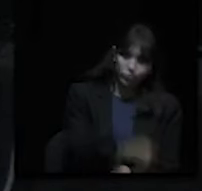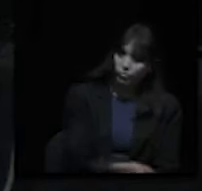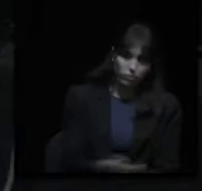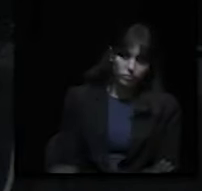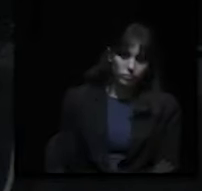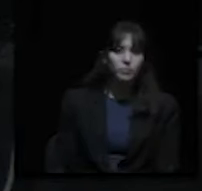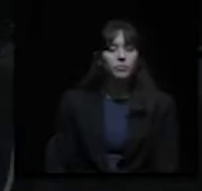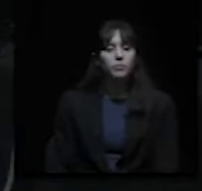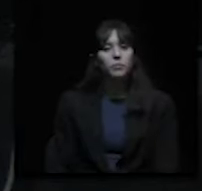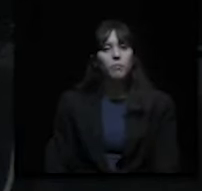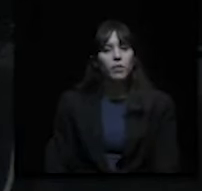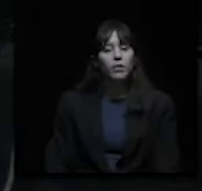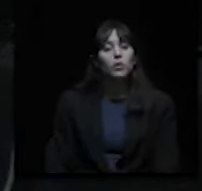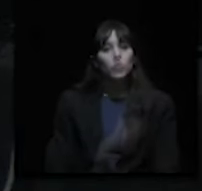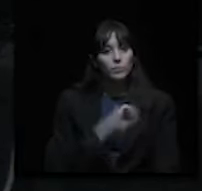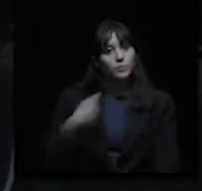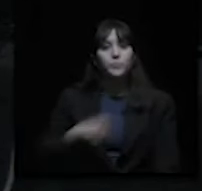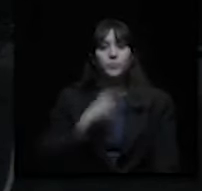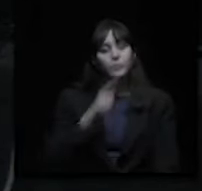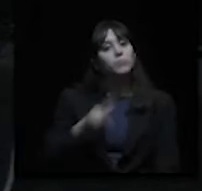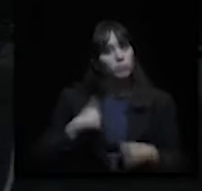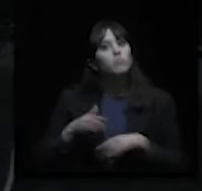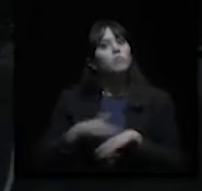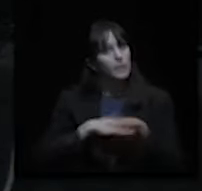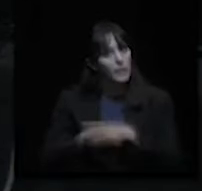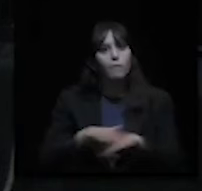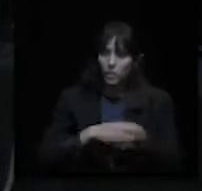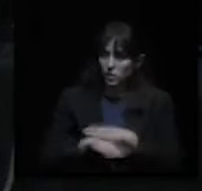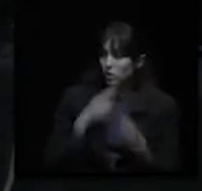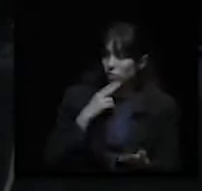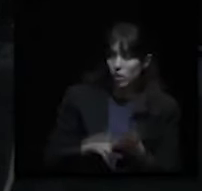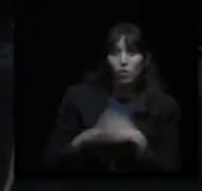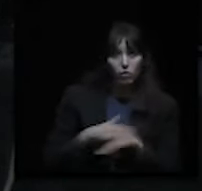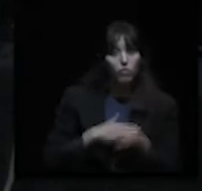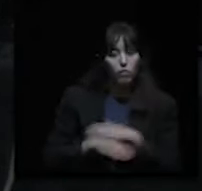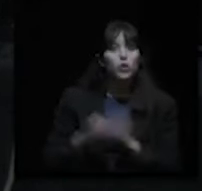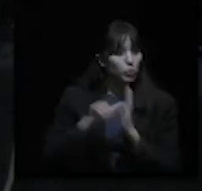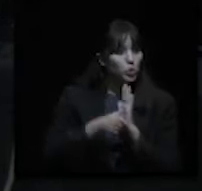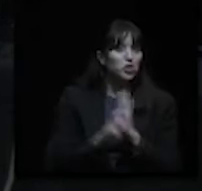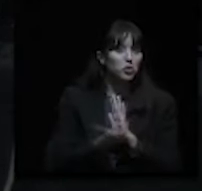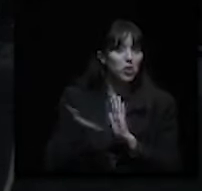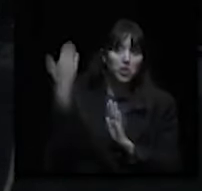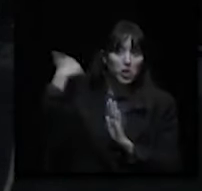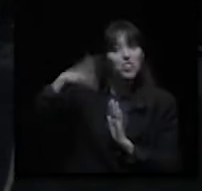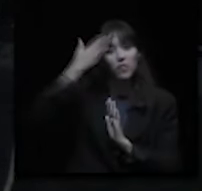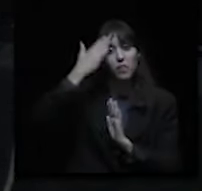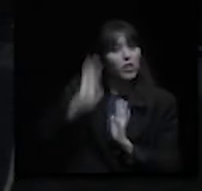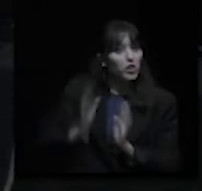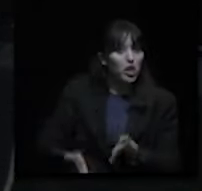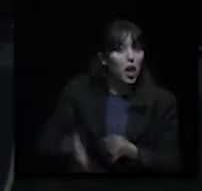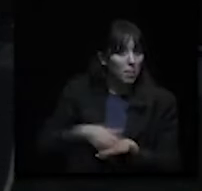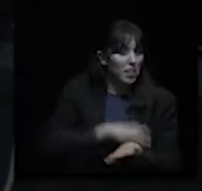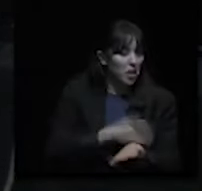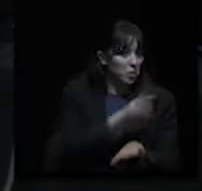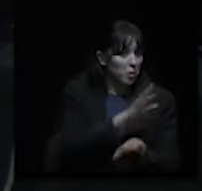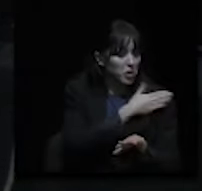cidade. O Sr. Presidente diz que o seu moto é fazer, e faz, é verdade, até vários projetos que já estavam em curso ou previstos de mandatos anteriores